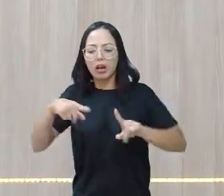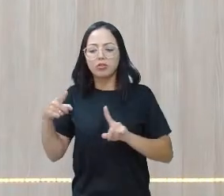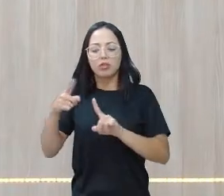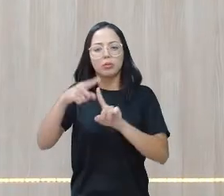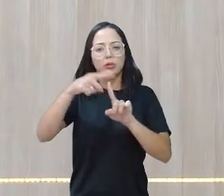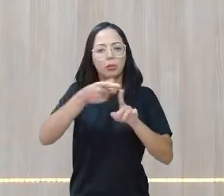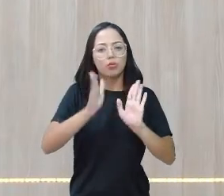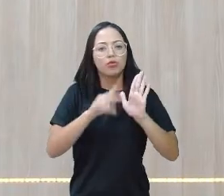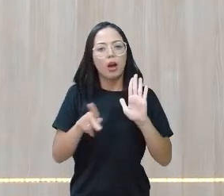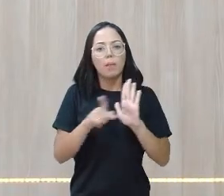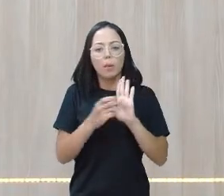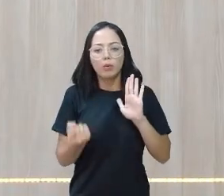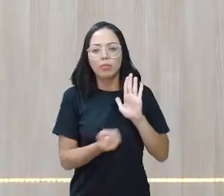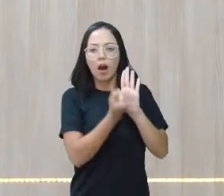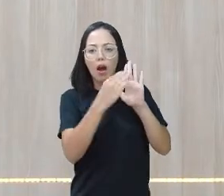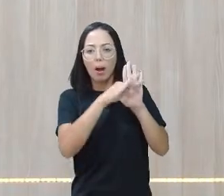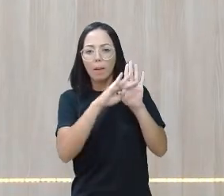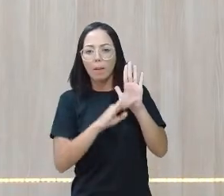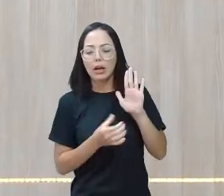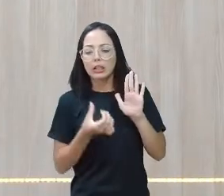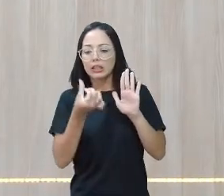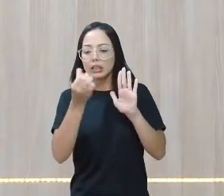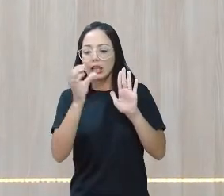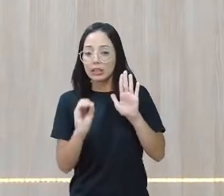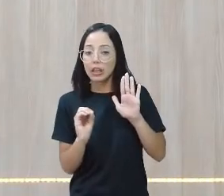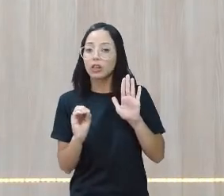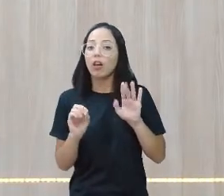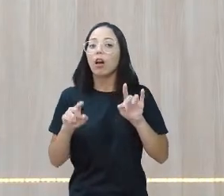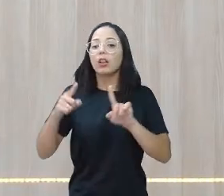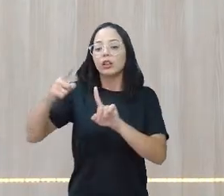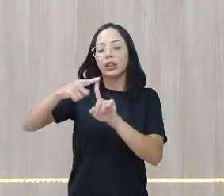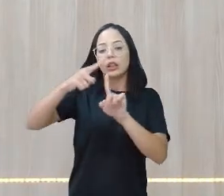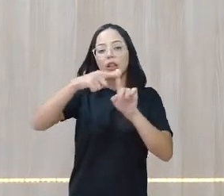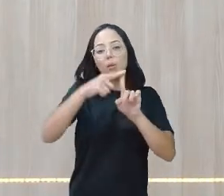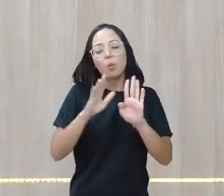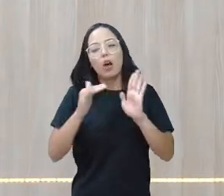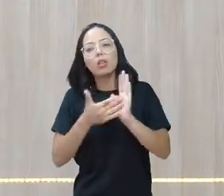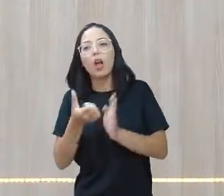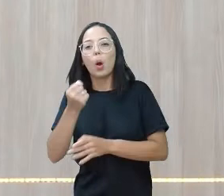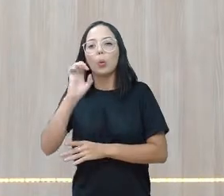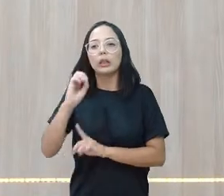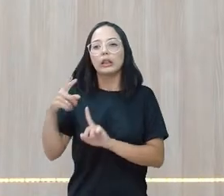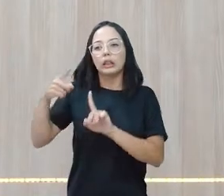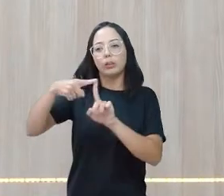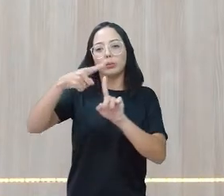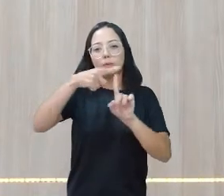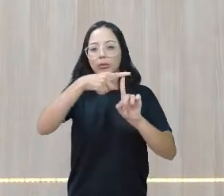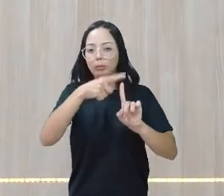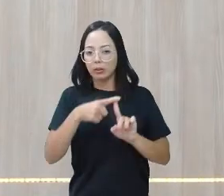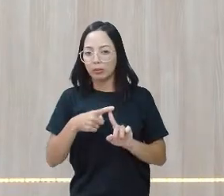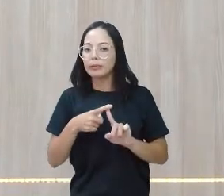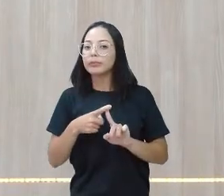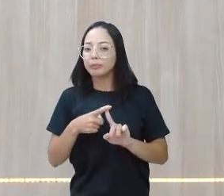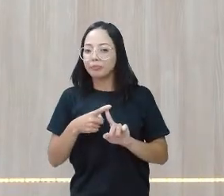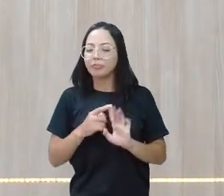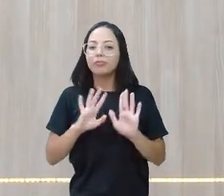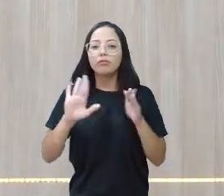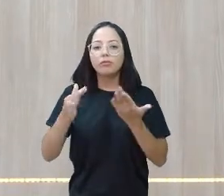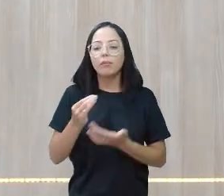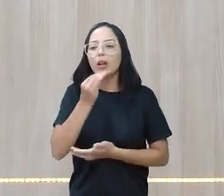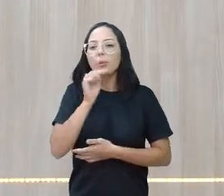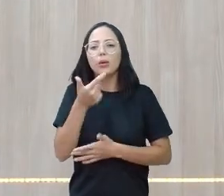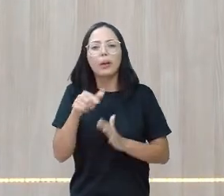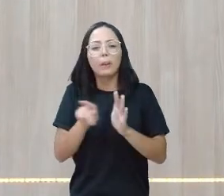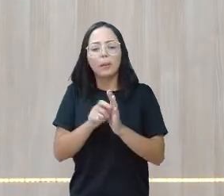estão catalogados entre 60 e 80 tipos de sinestesia. A gente não tem um